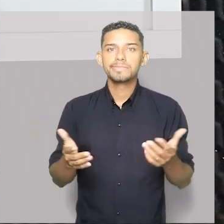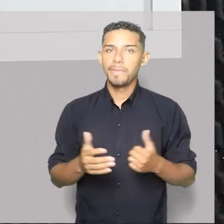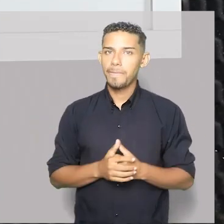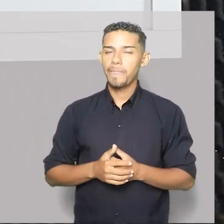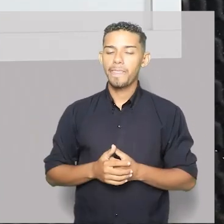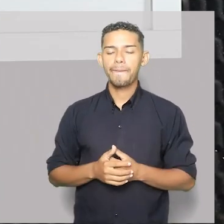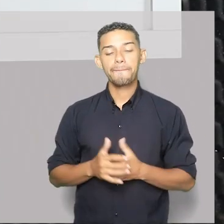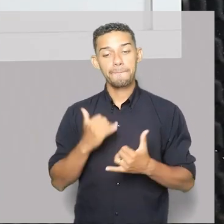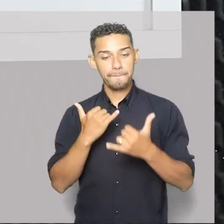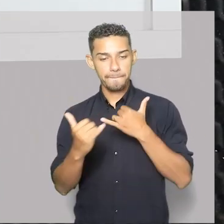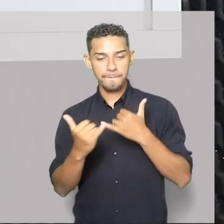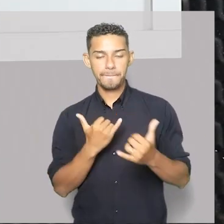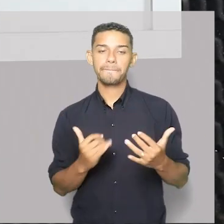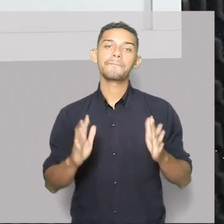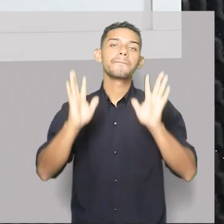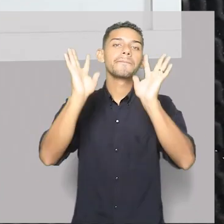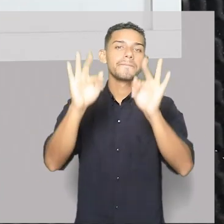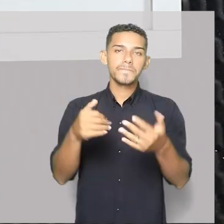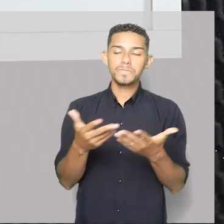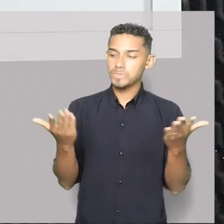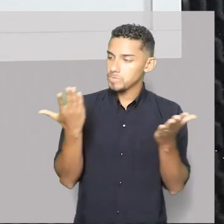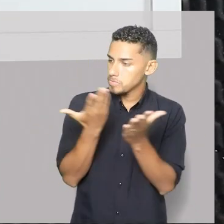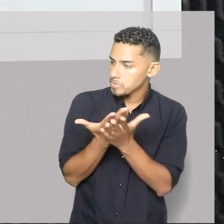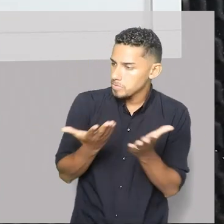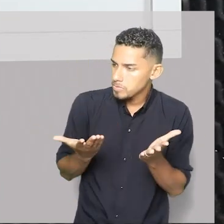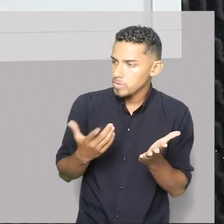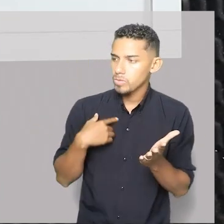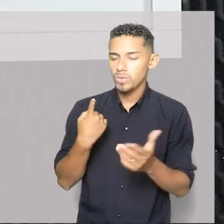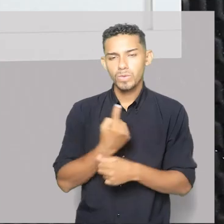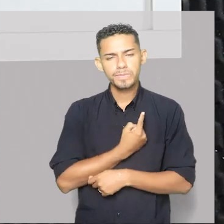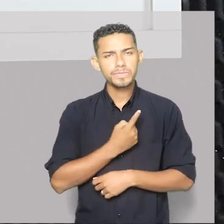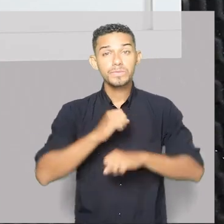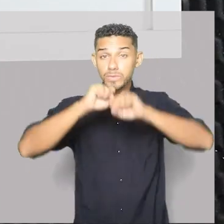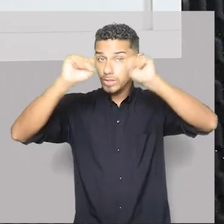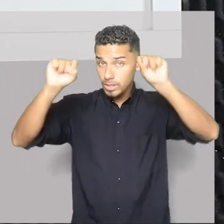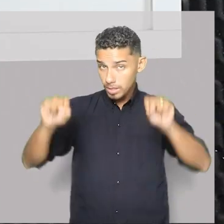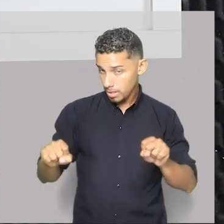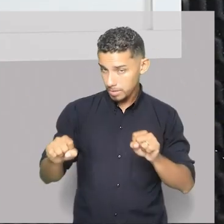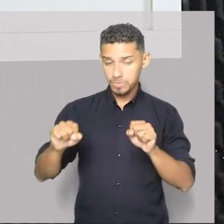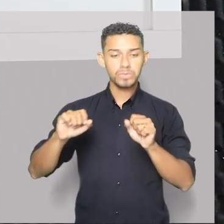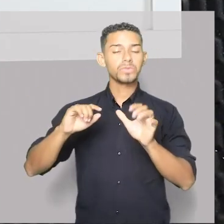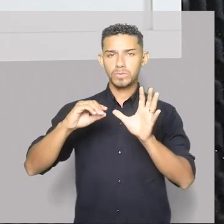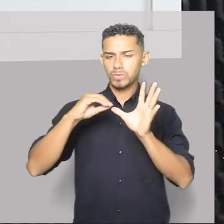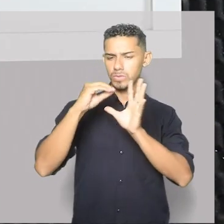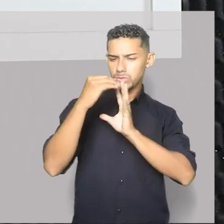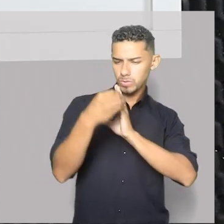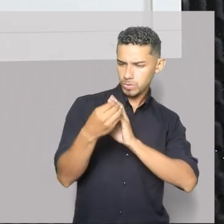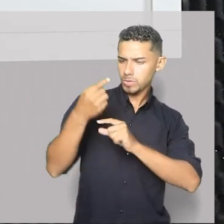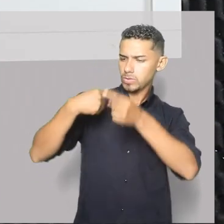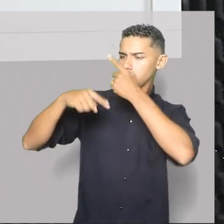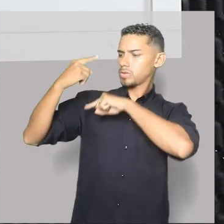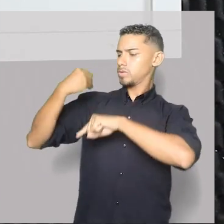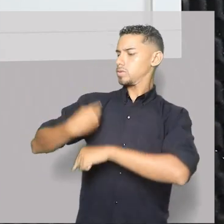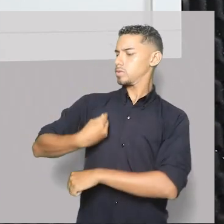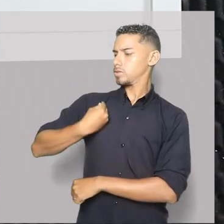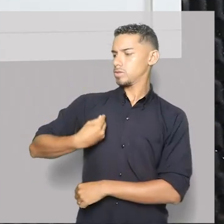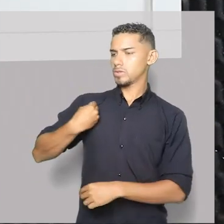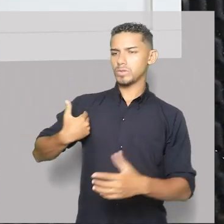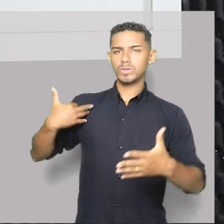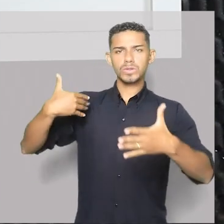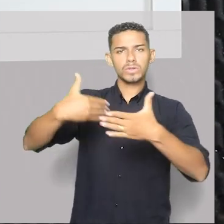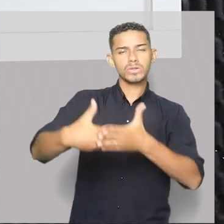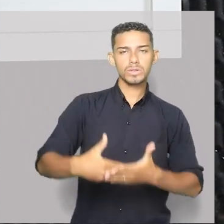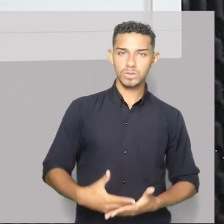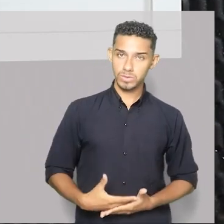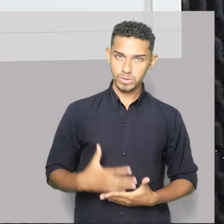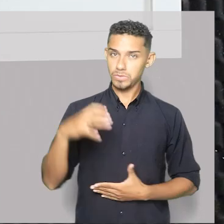né, a gente fica por aqui, né, com essa nossa aula de sistemática filogenética. Eu tenho certeza que você absorveu